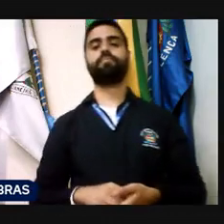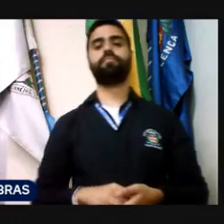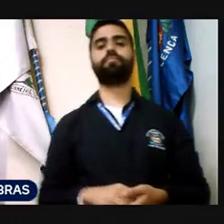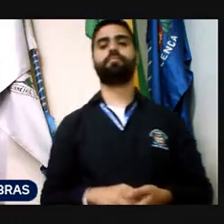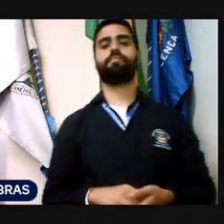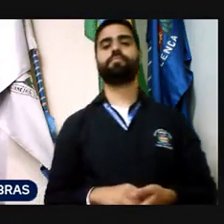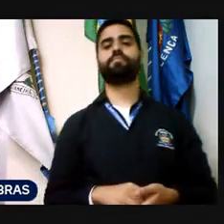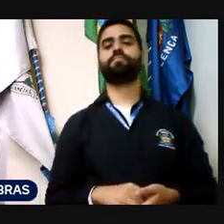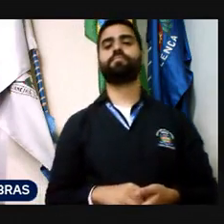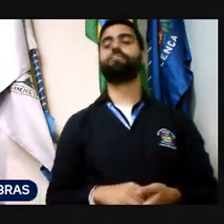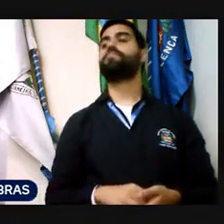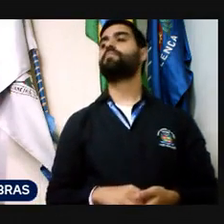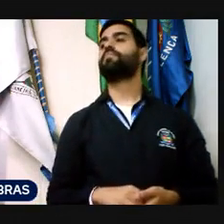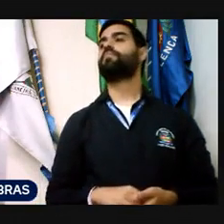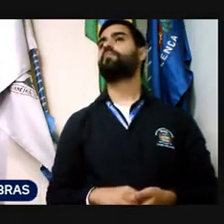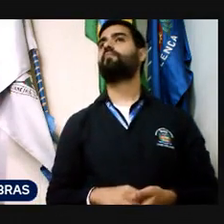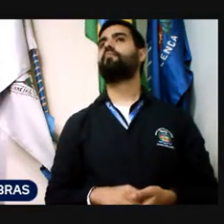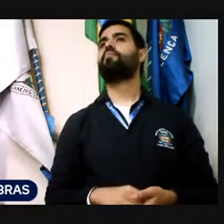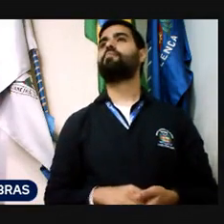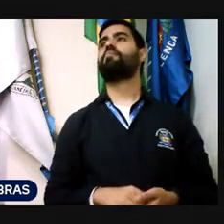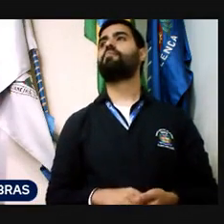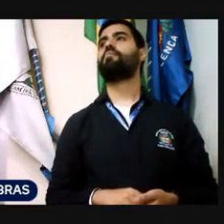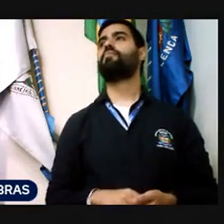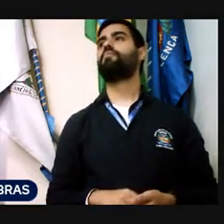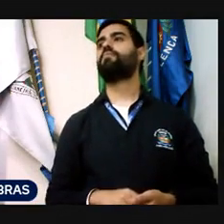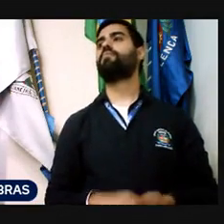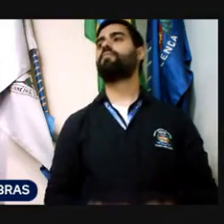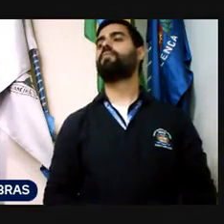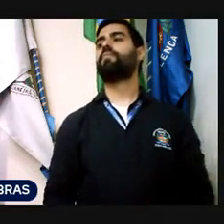vereadora Fabiane Vasconcelos.